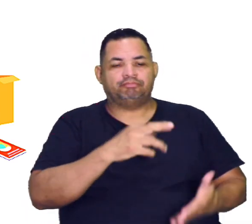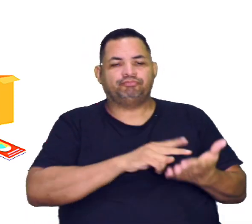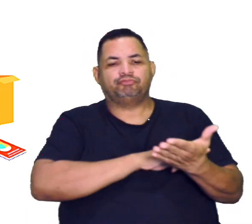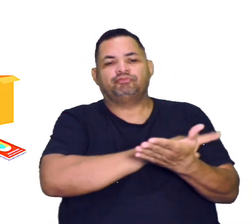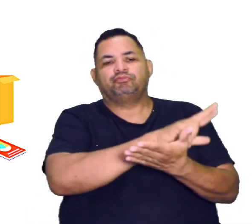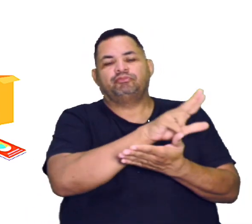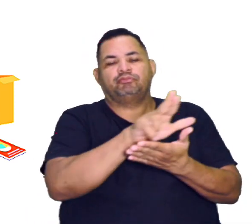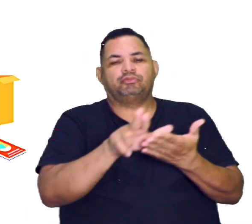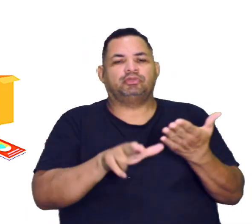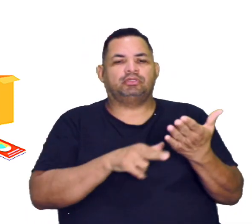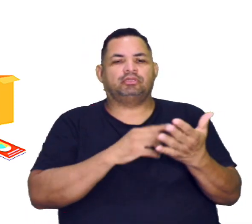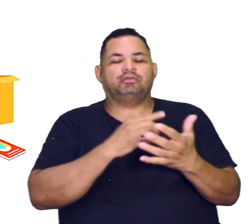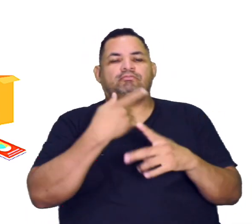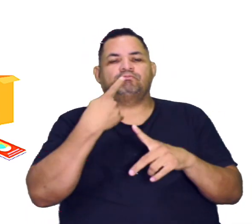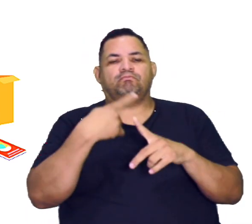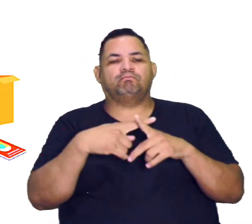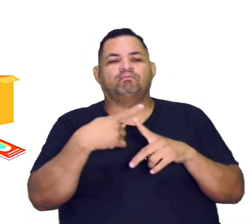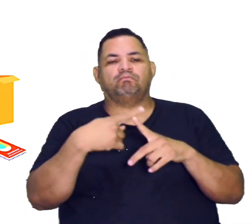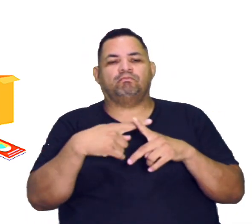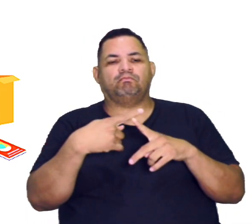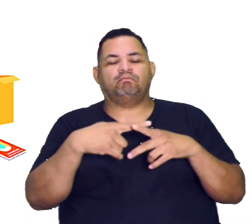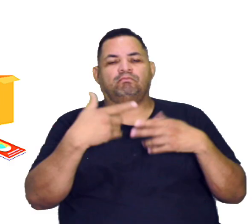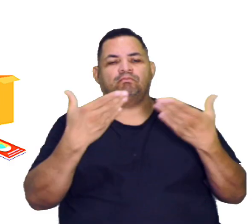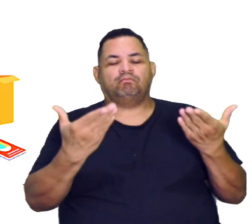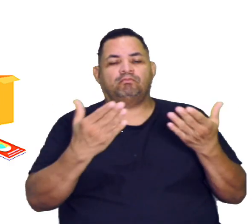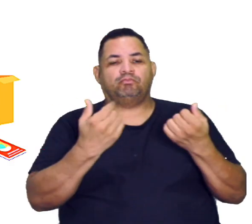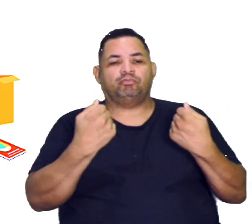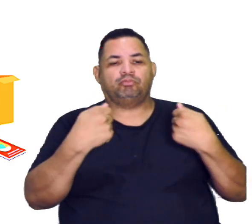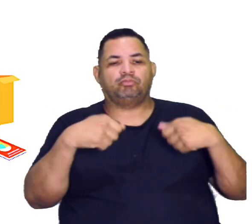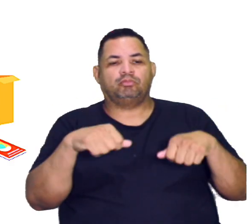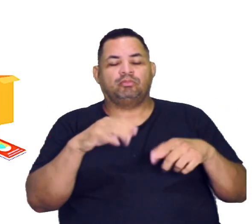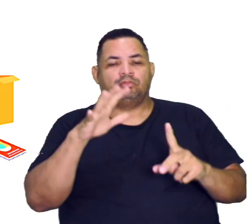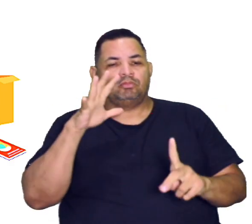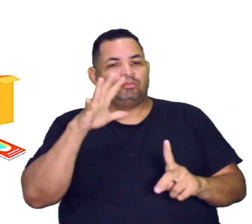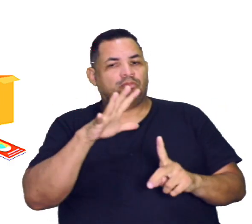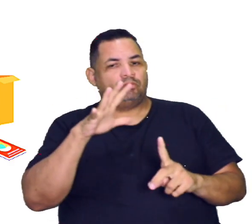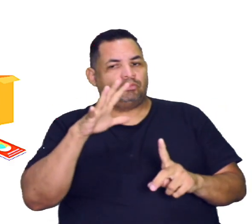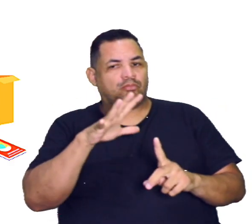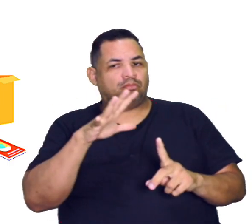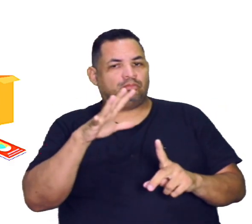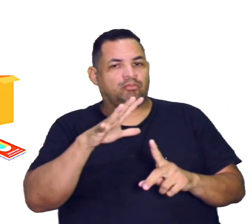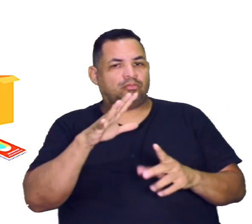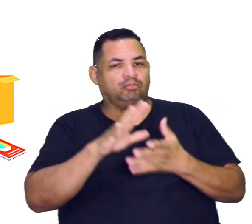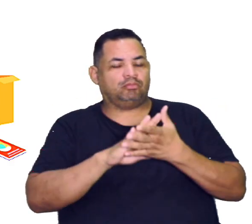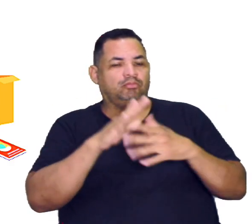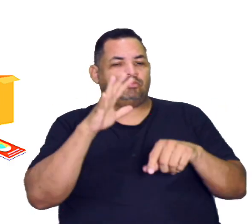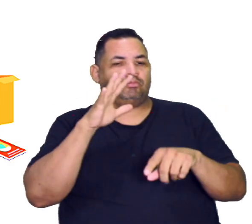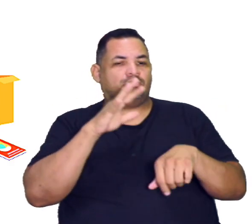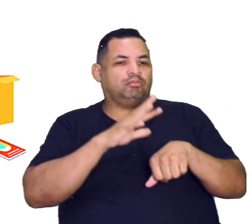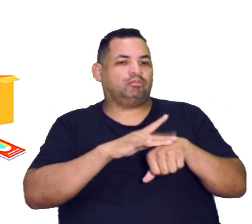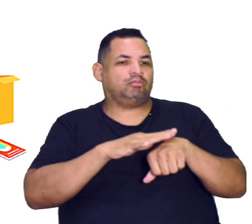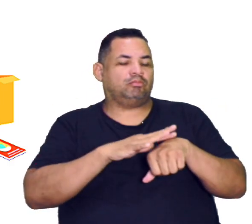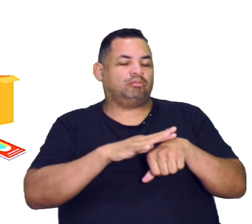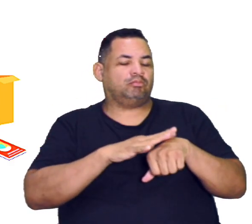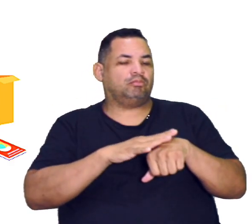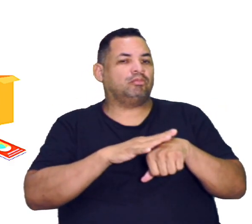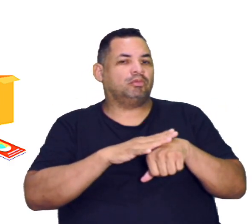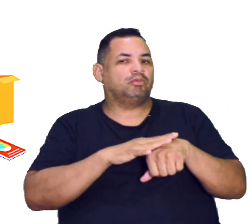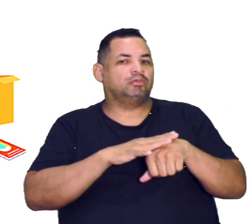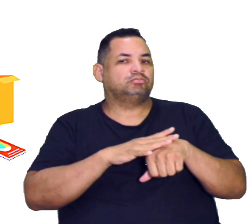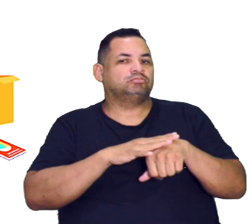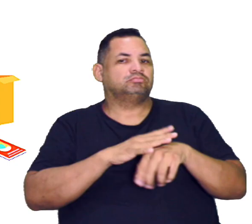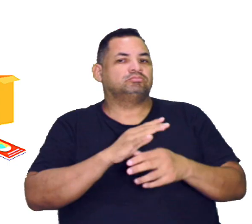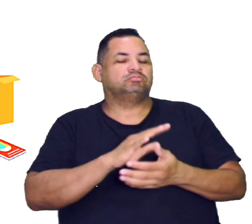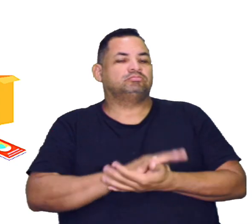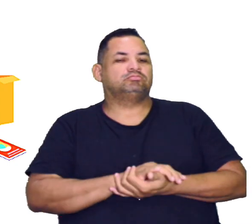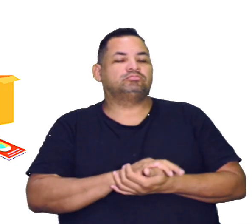tantos outros fatores aí que podem levar a essas doenças crônicas,